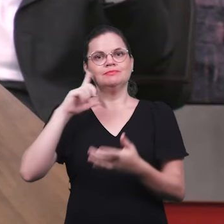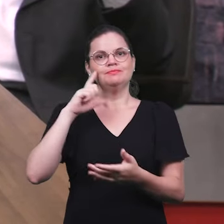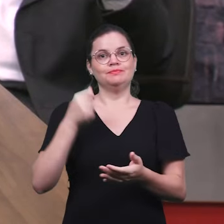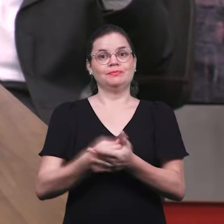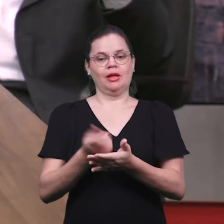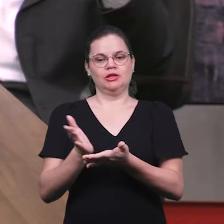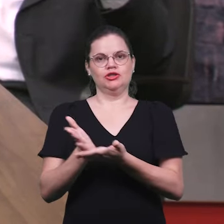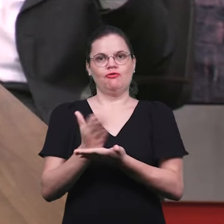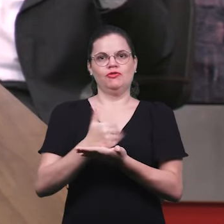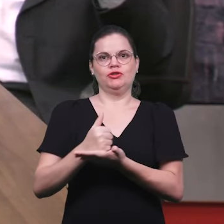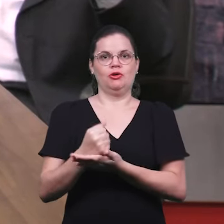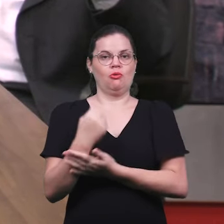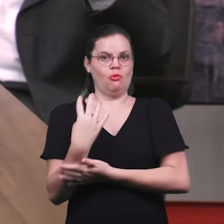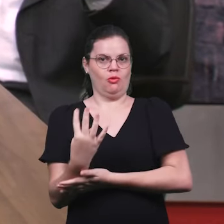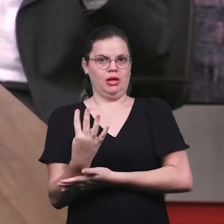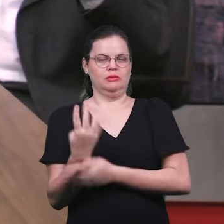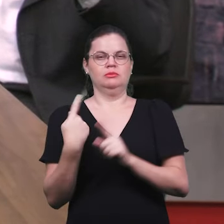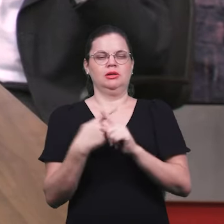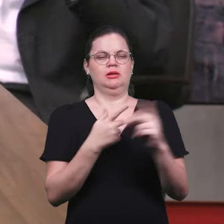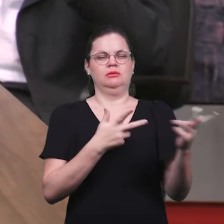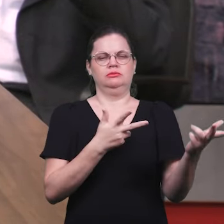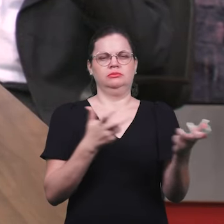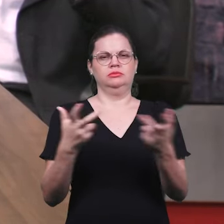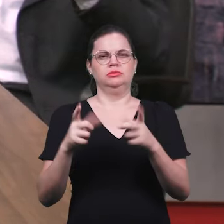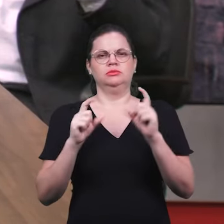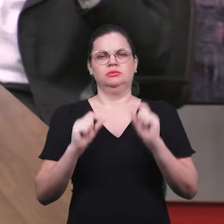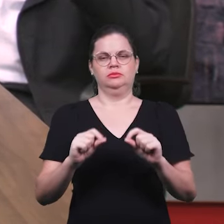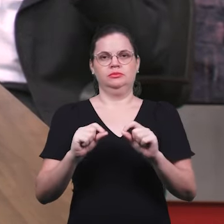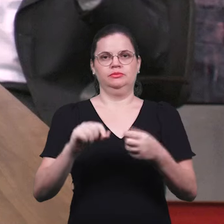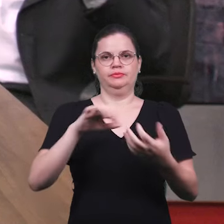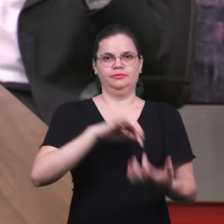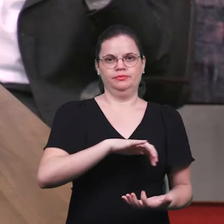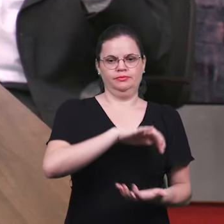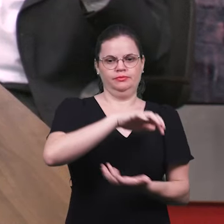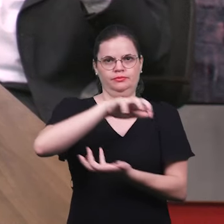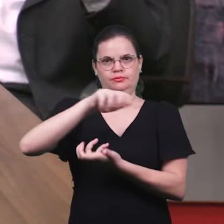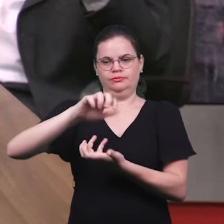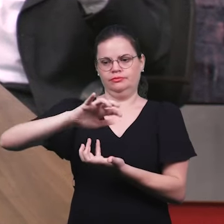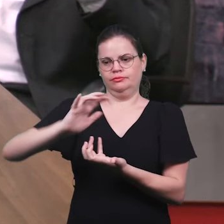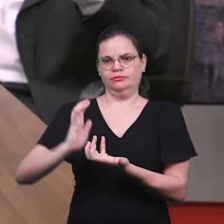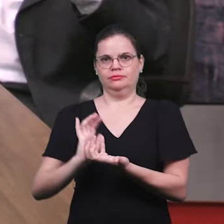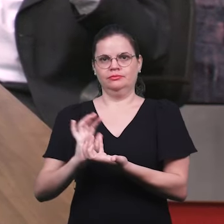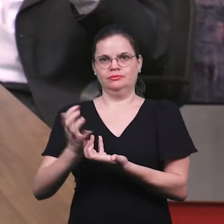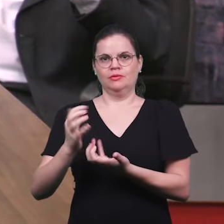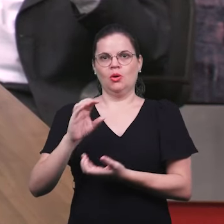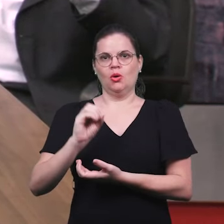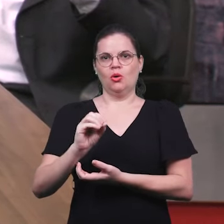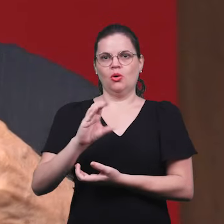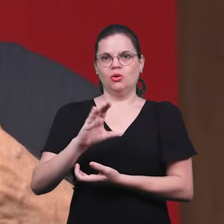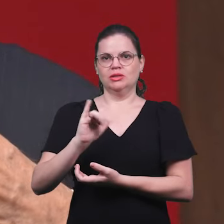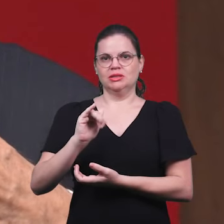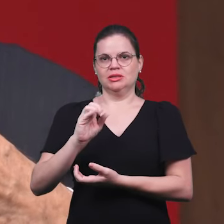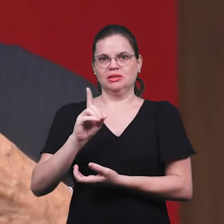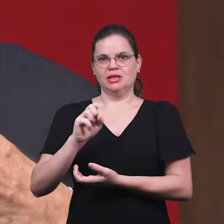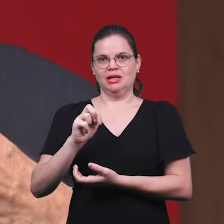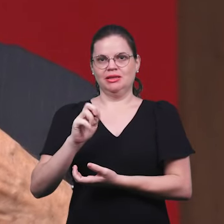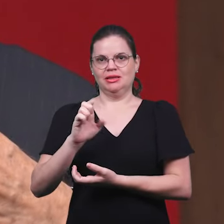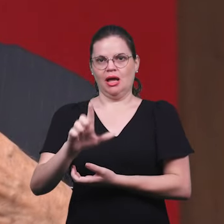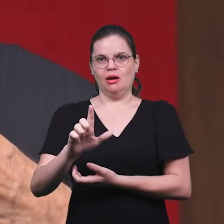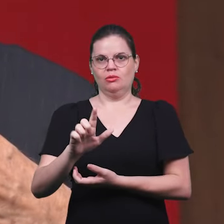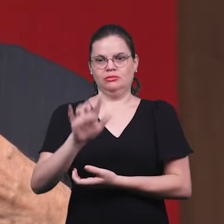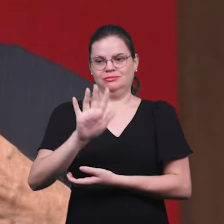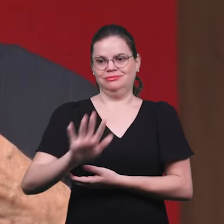região ocidental era a região muito problemática para o Império Romano. né?